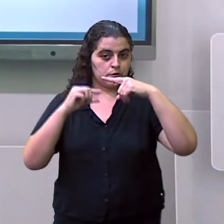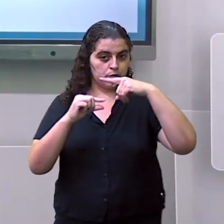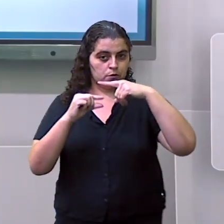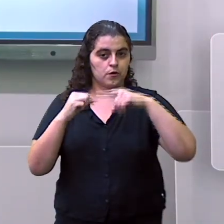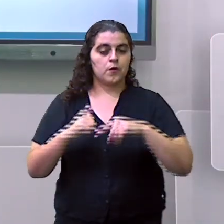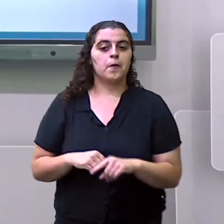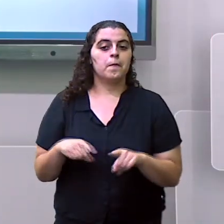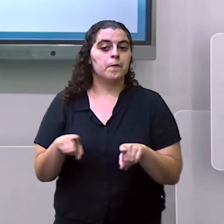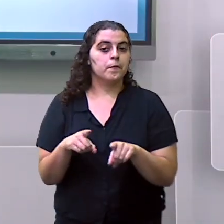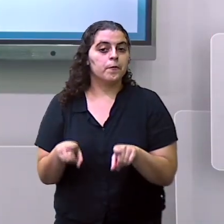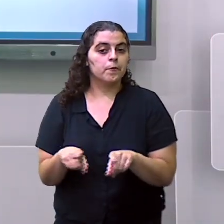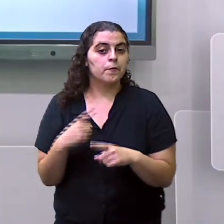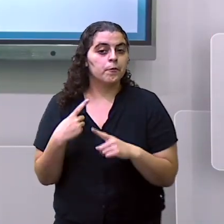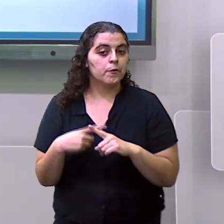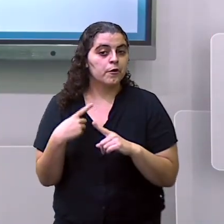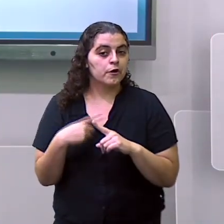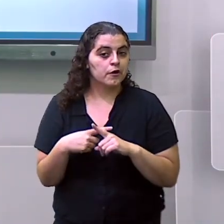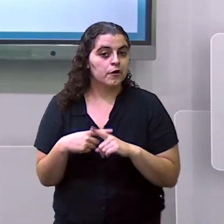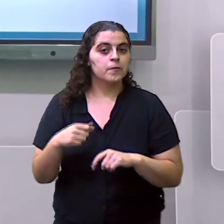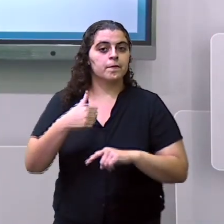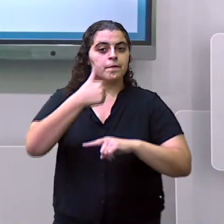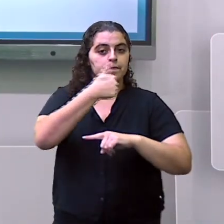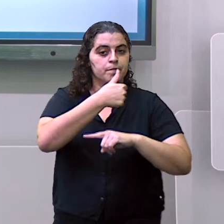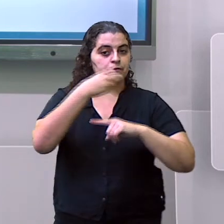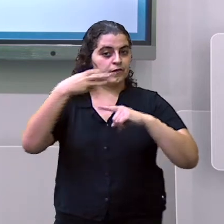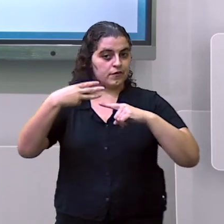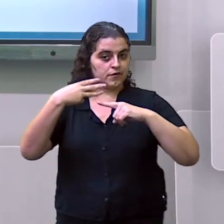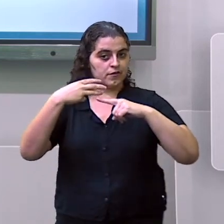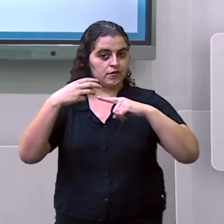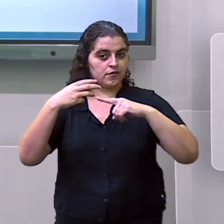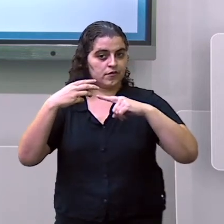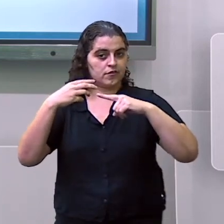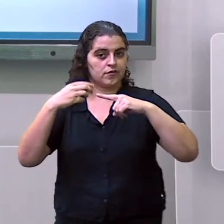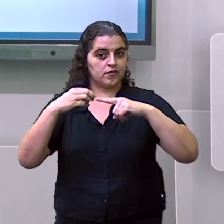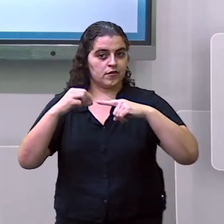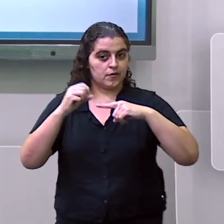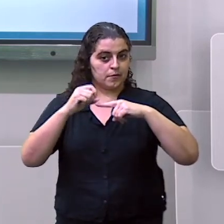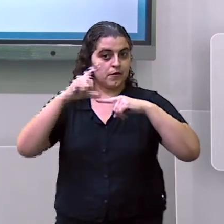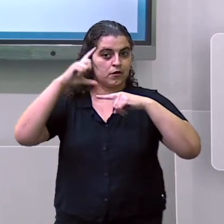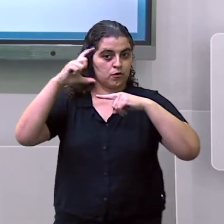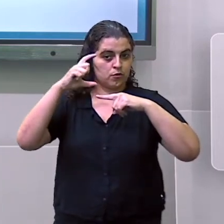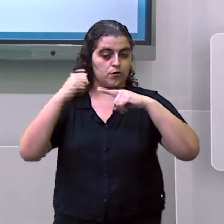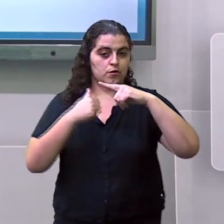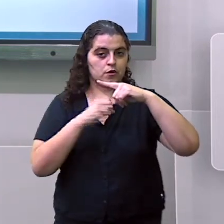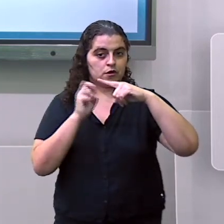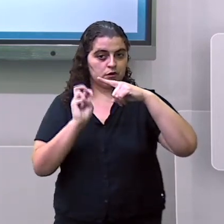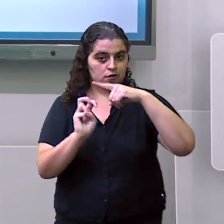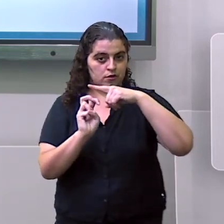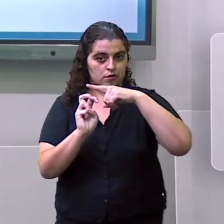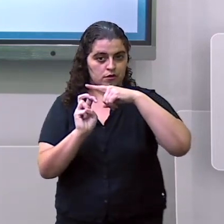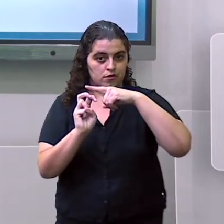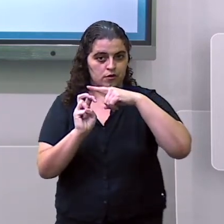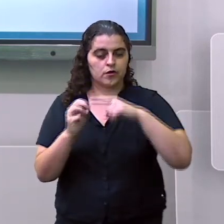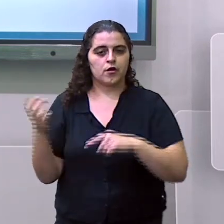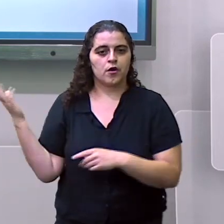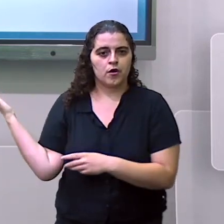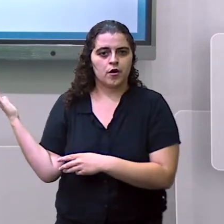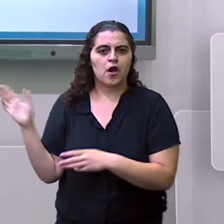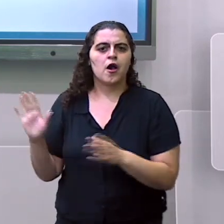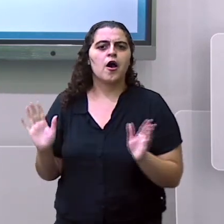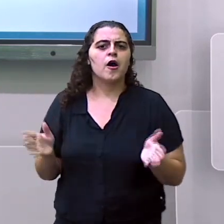própria através do seu desenho. E agora, como vamos fazer então para entender